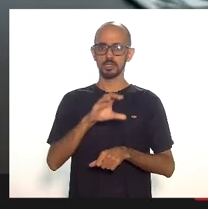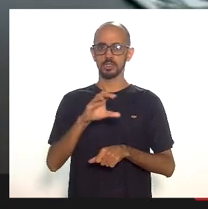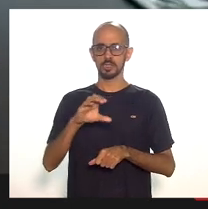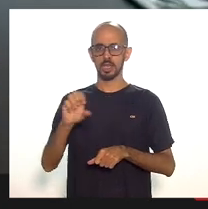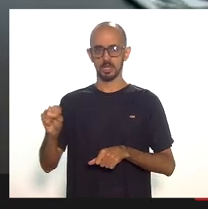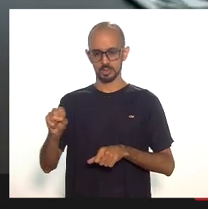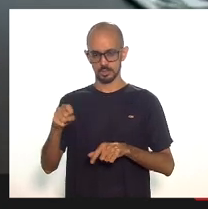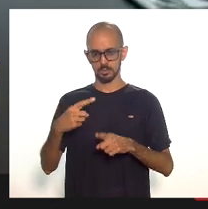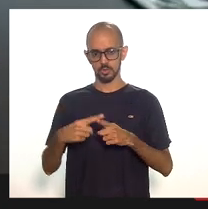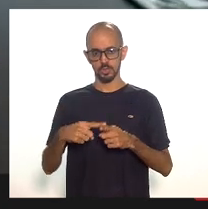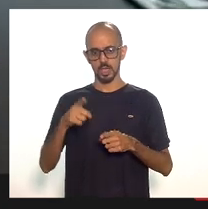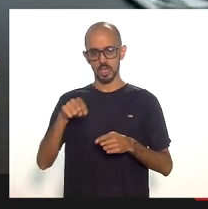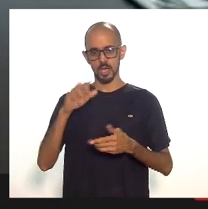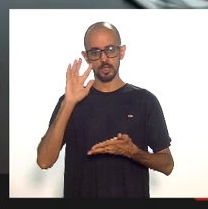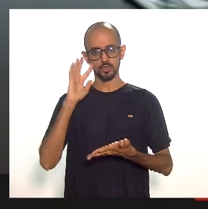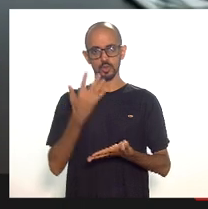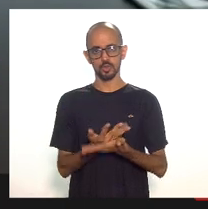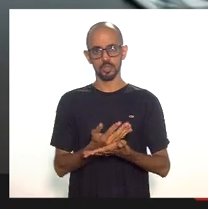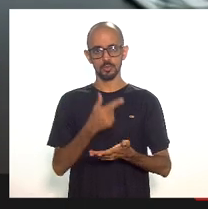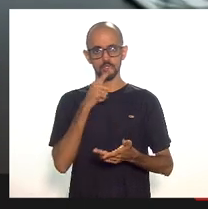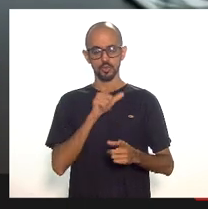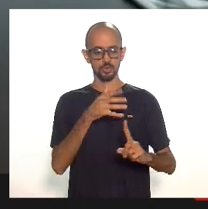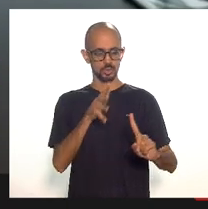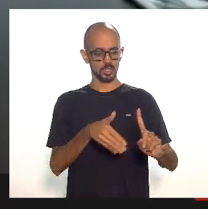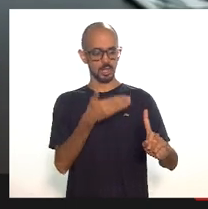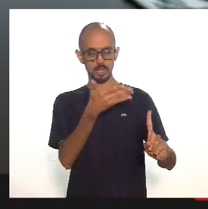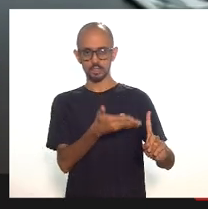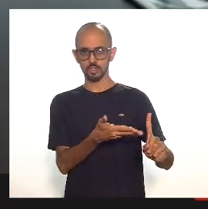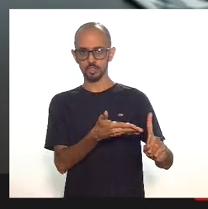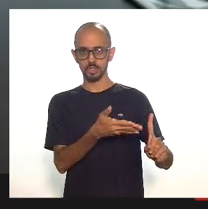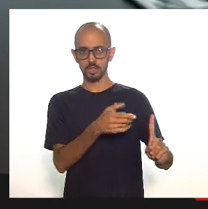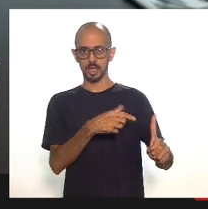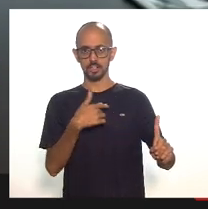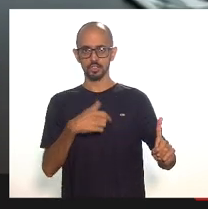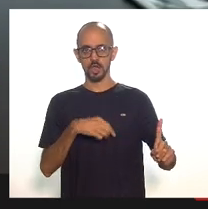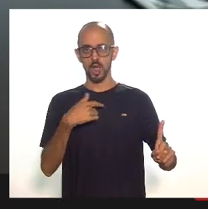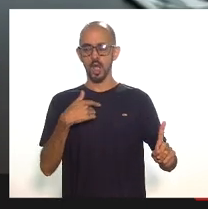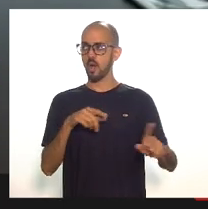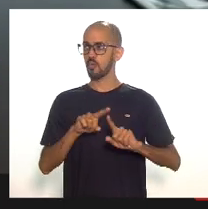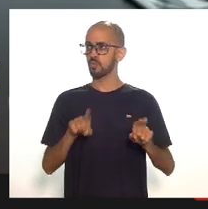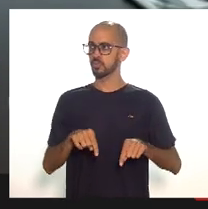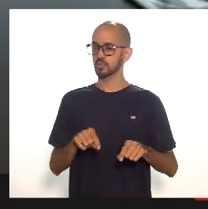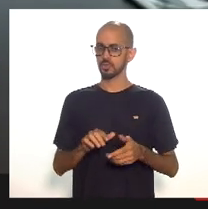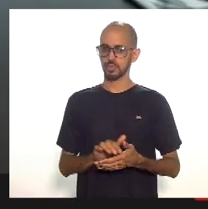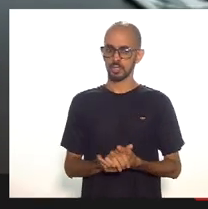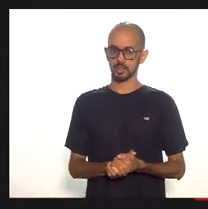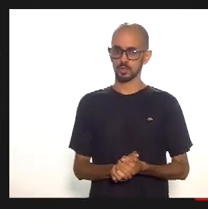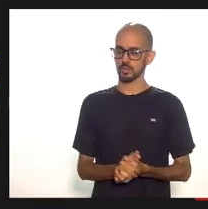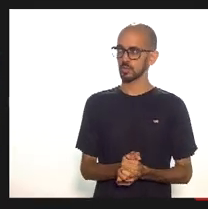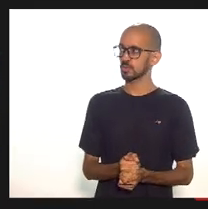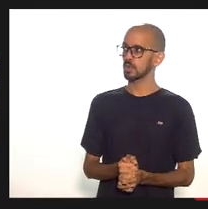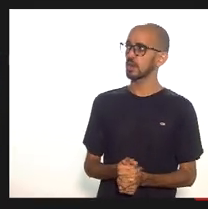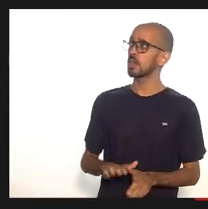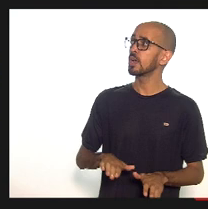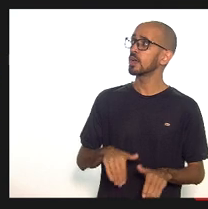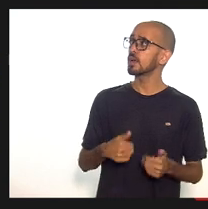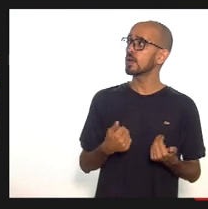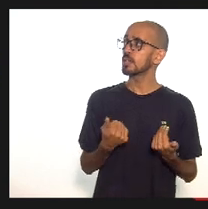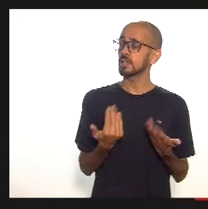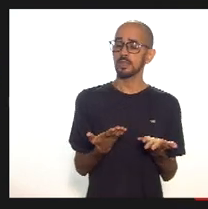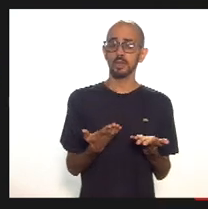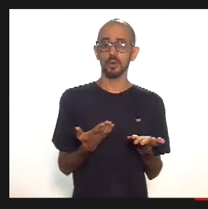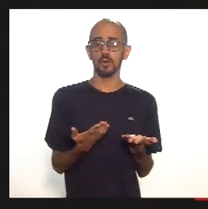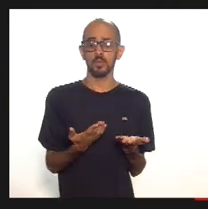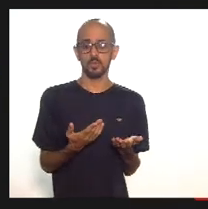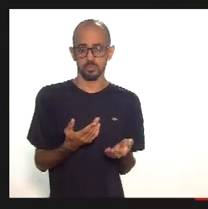solução da dignidade do servidor. Isso, ela está presente, assistiu, até uma discussão até